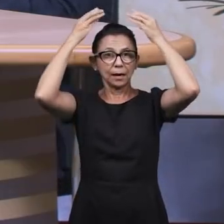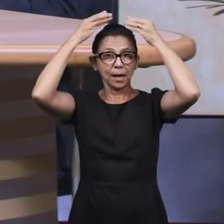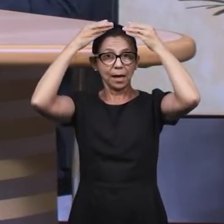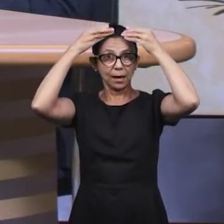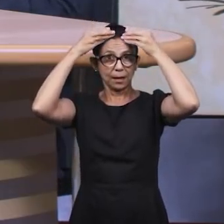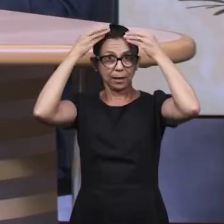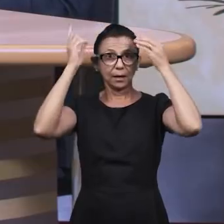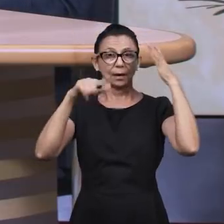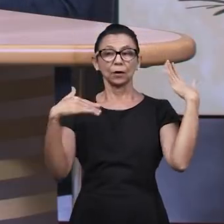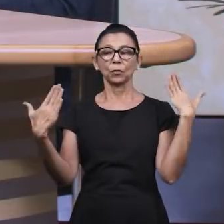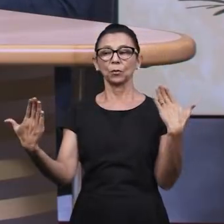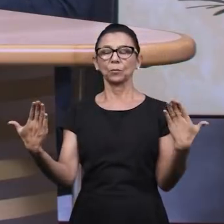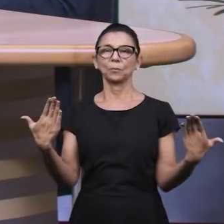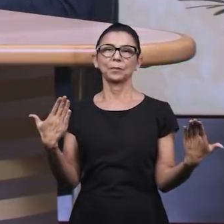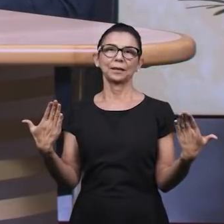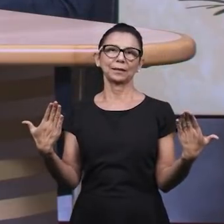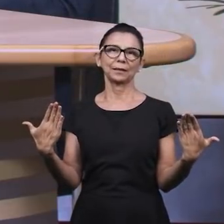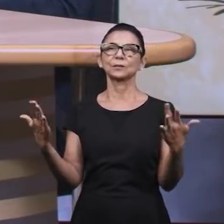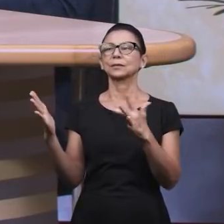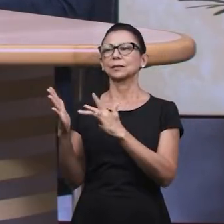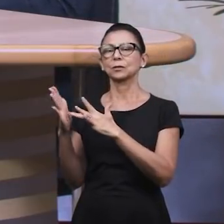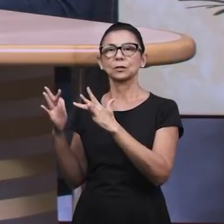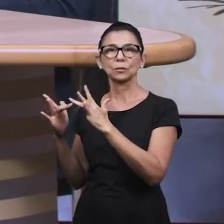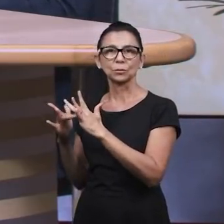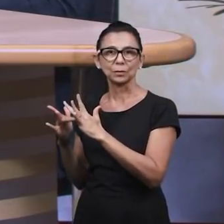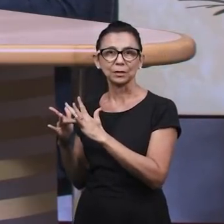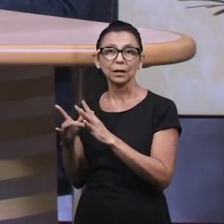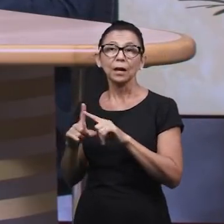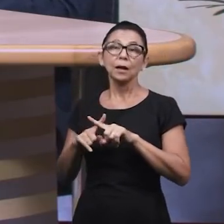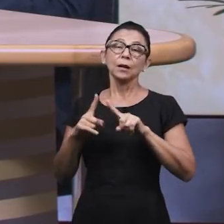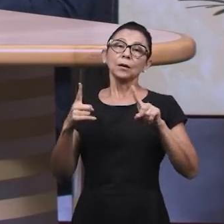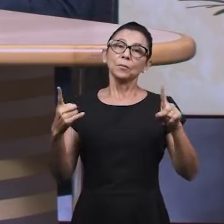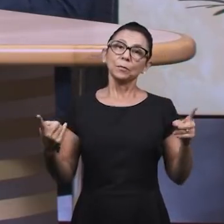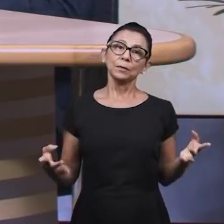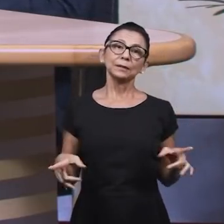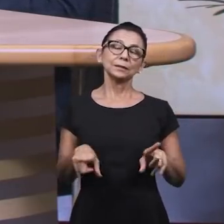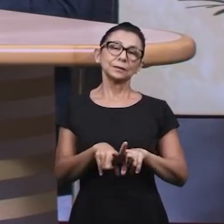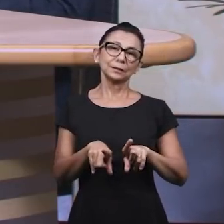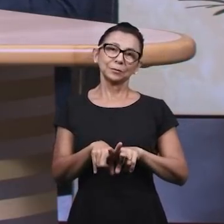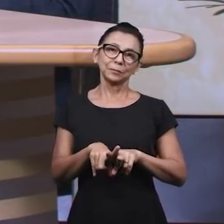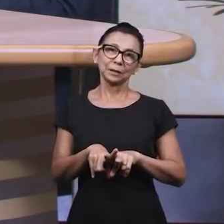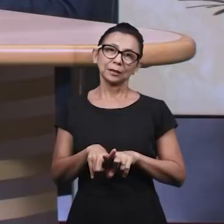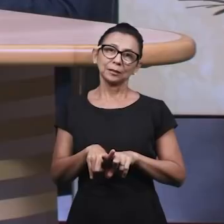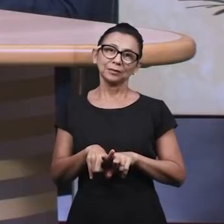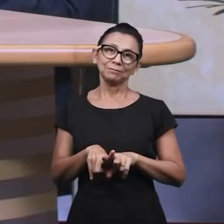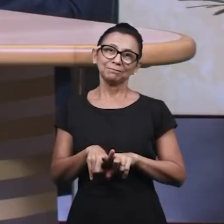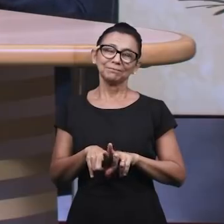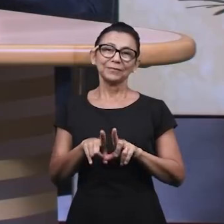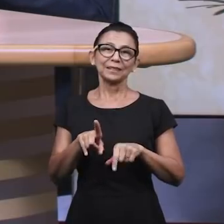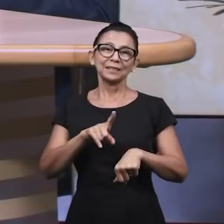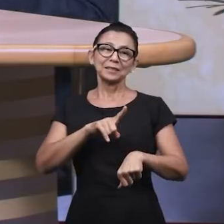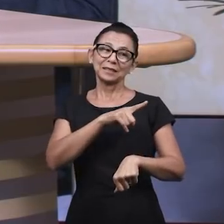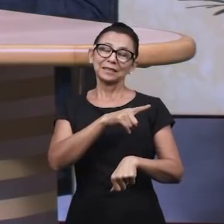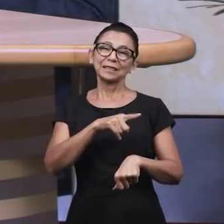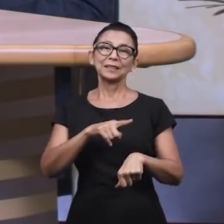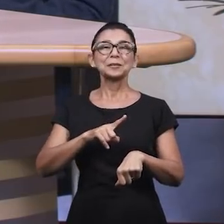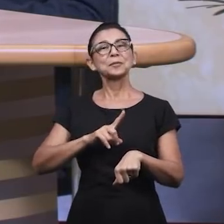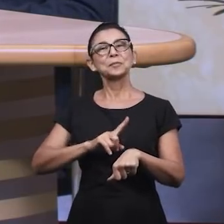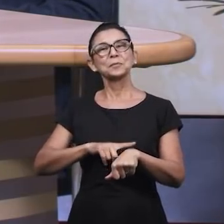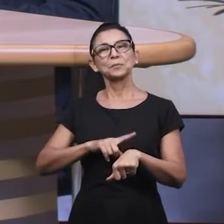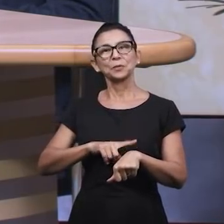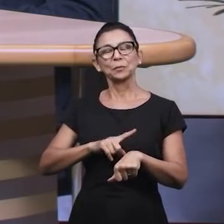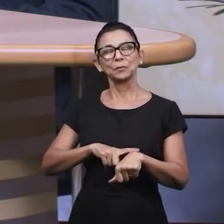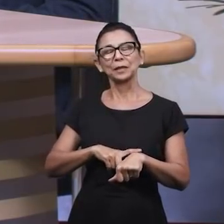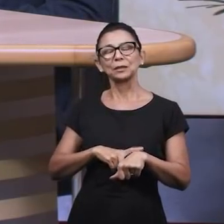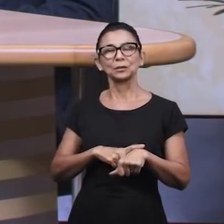figura, ou seja, uma tipologia, aliás, do Senhor Jesus. Mas, ao mesmo tempo que ele é uma tipologia como rei, ele teve momentos também que